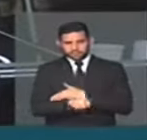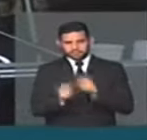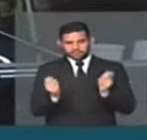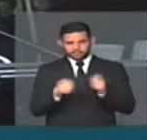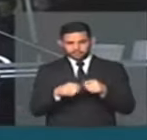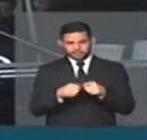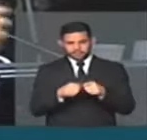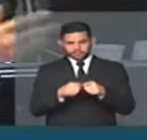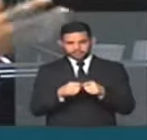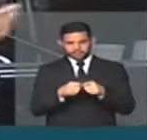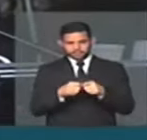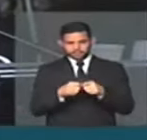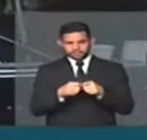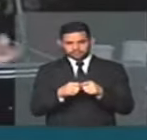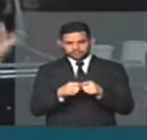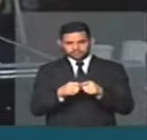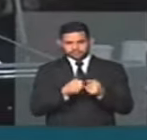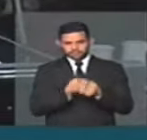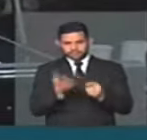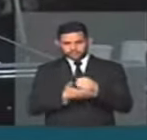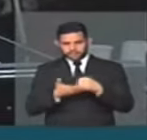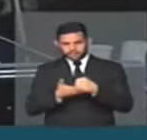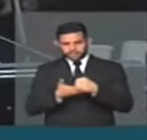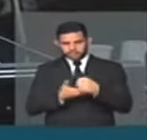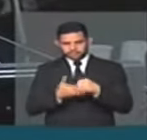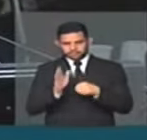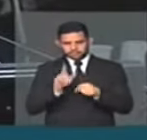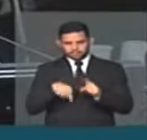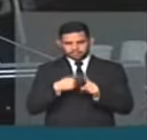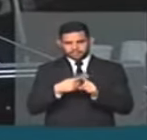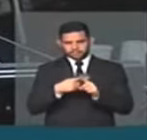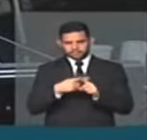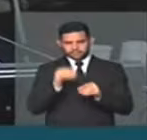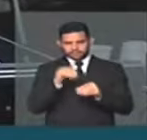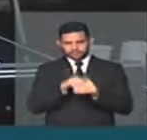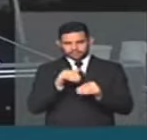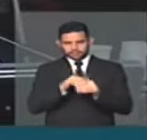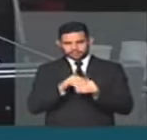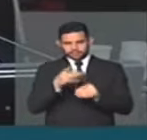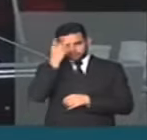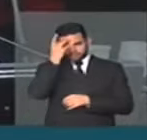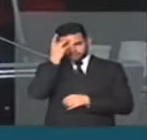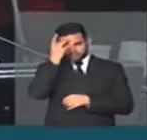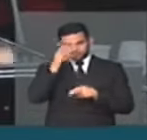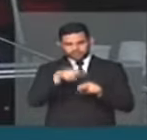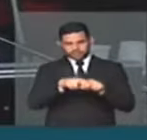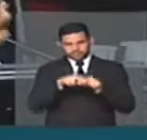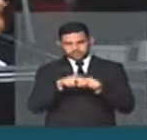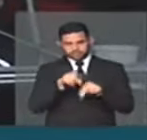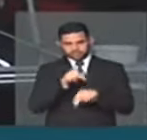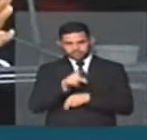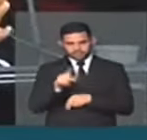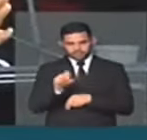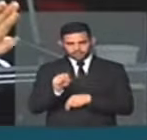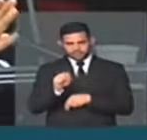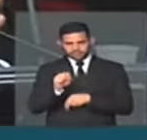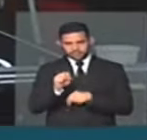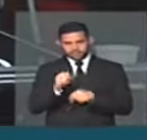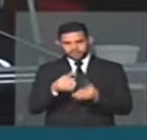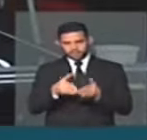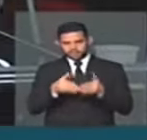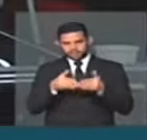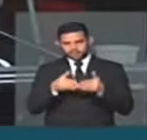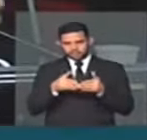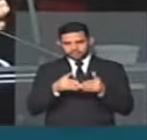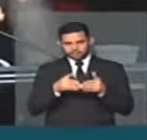aprofundadas para poder nos abalizar e nos dar muito mais elementos para uma votação consciente. Portanto, o PPS é a